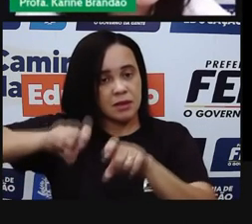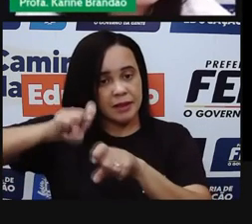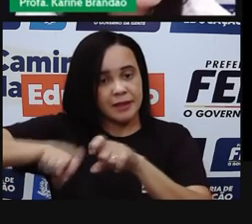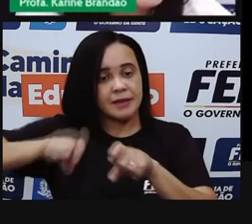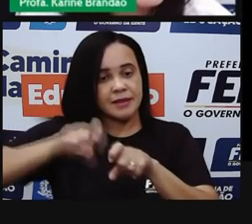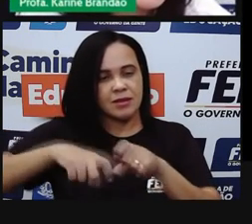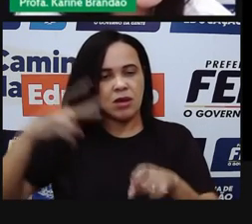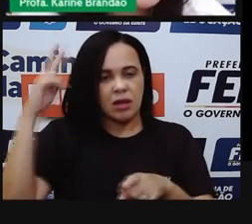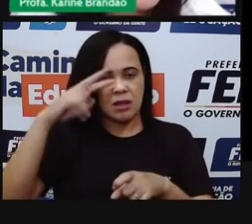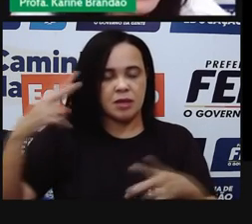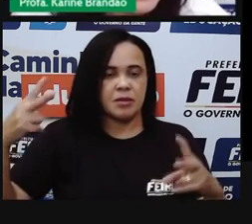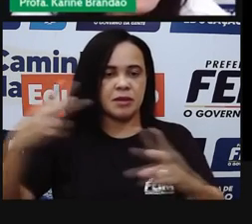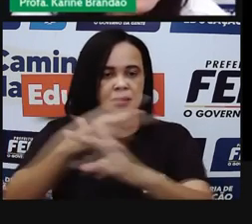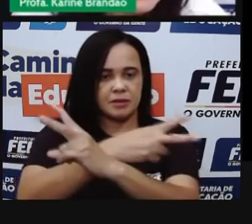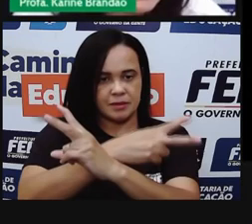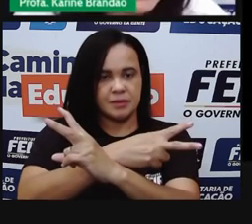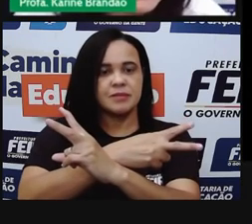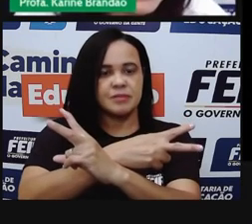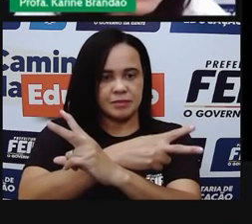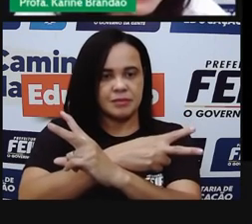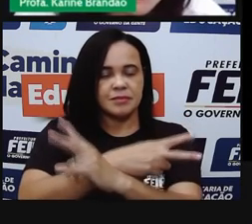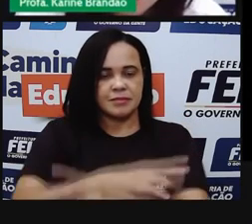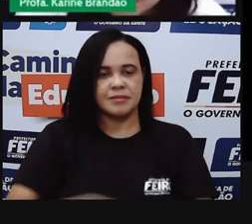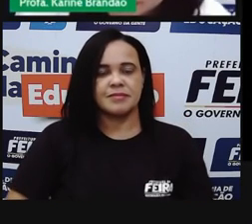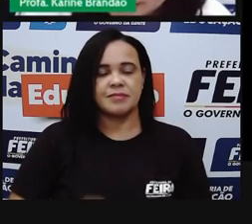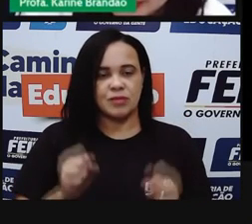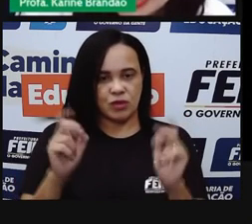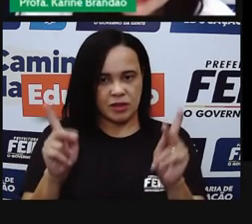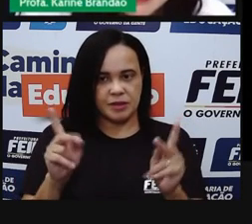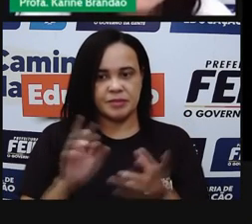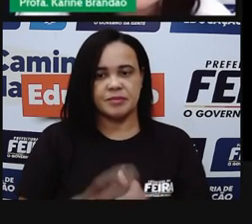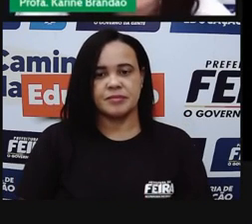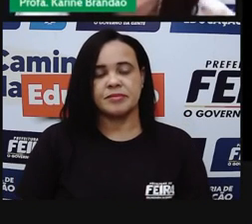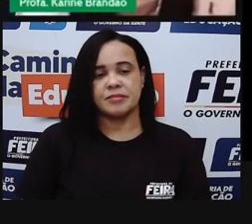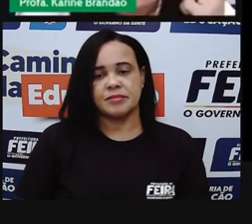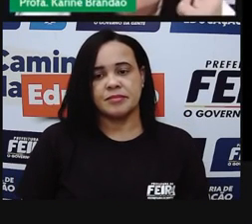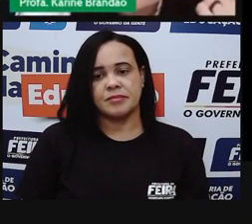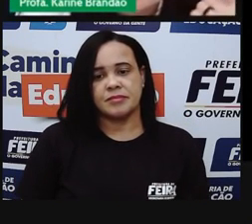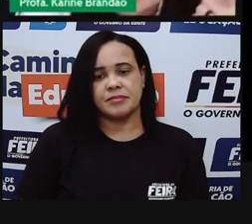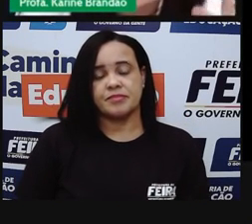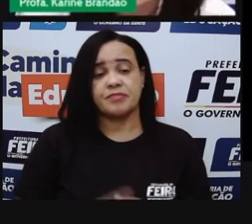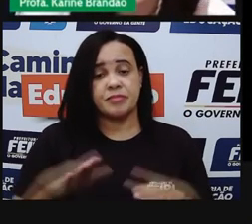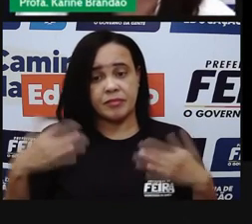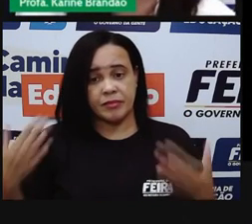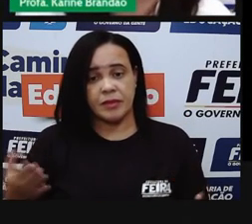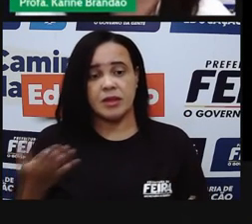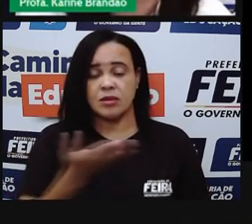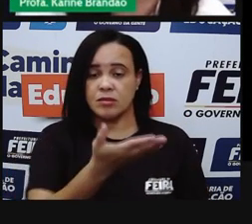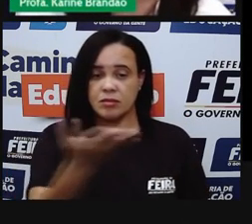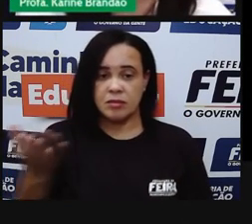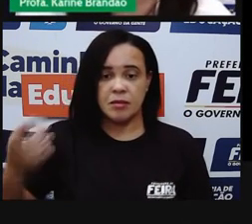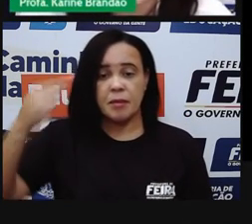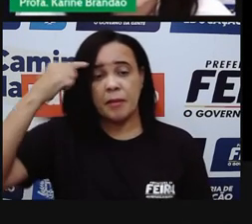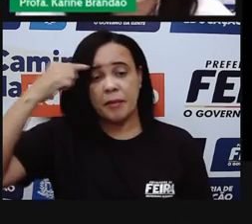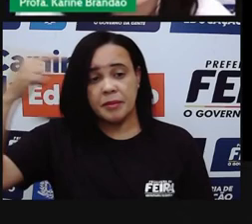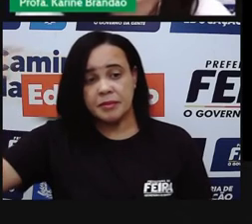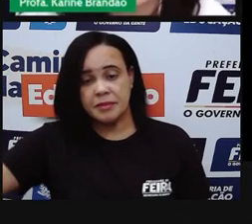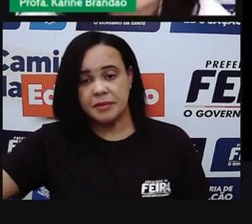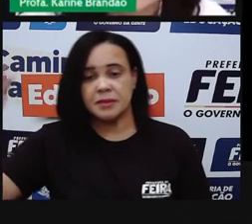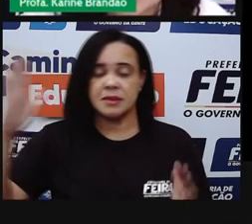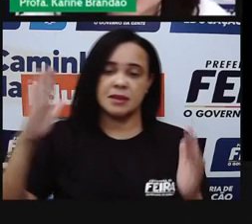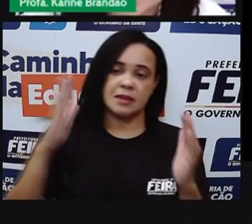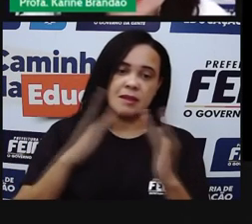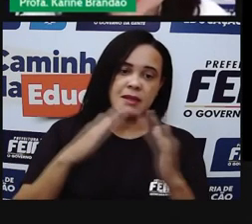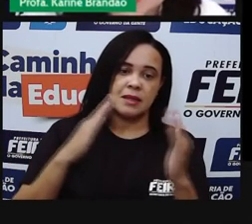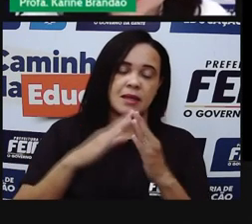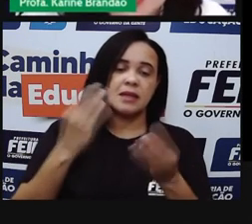sexuais, XX. Beleza? Tranquilo até aqui? E aí, então, para você pensar, pense em casa, e essa